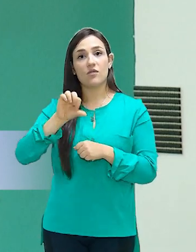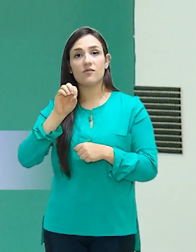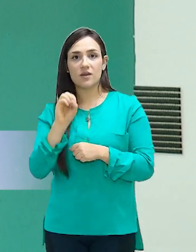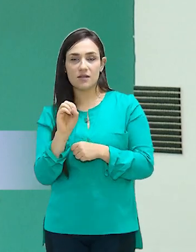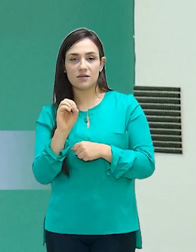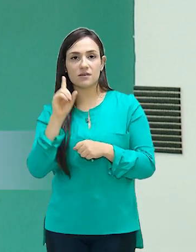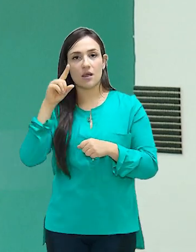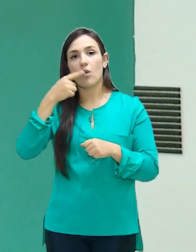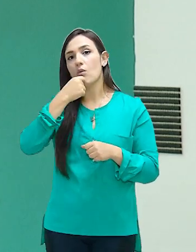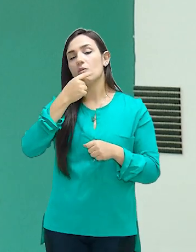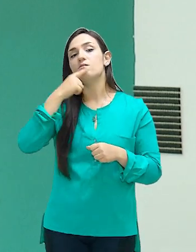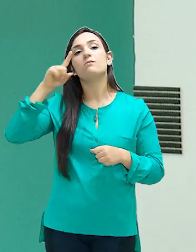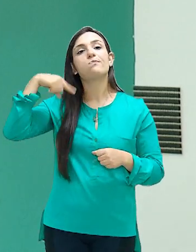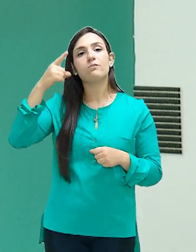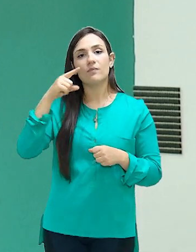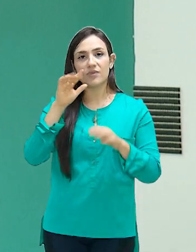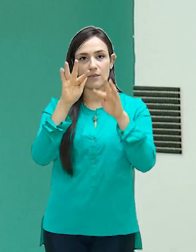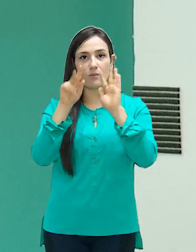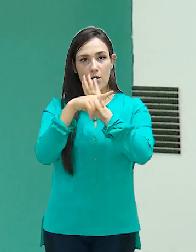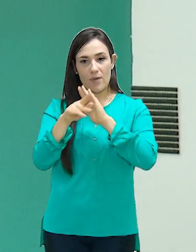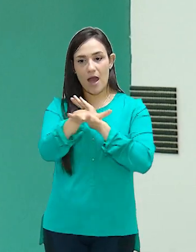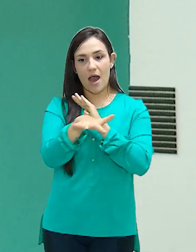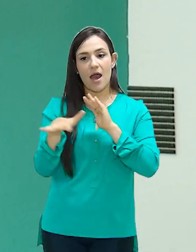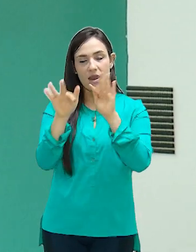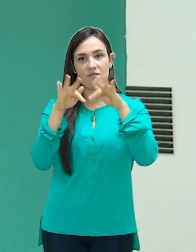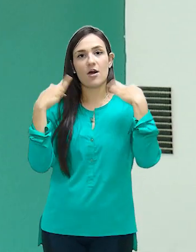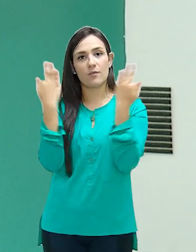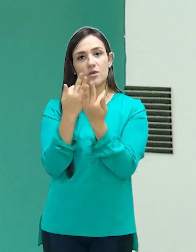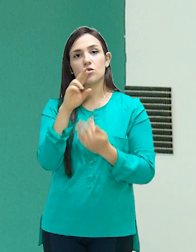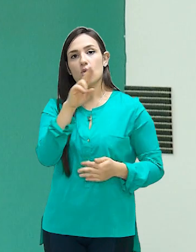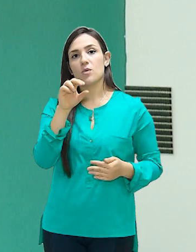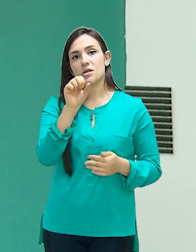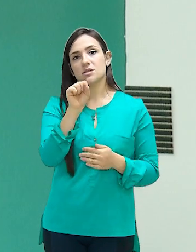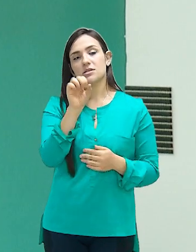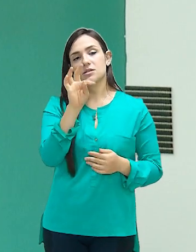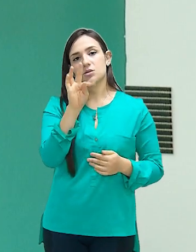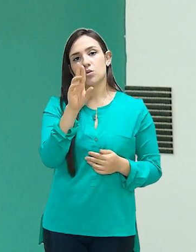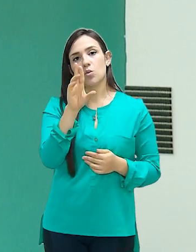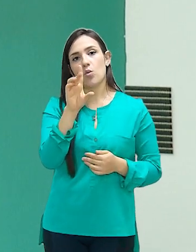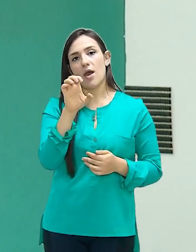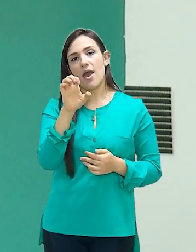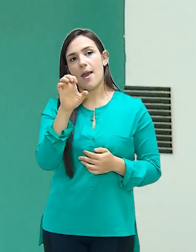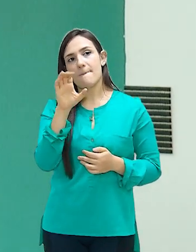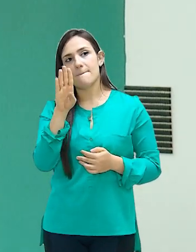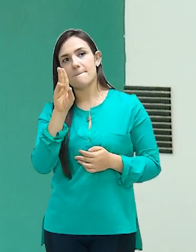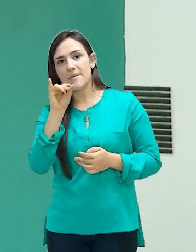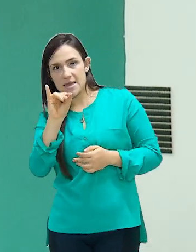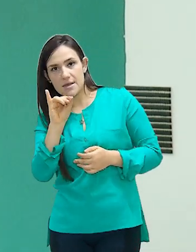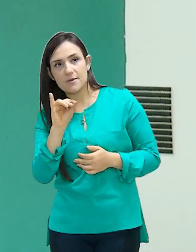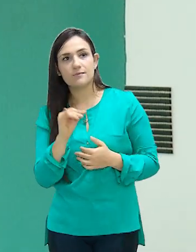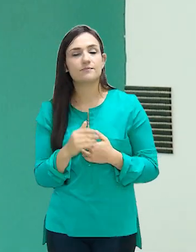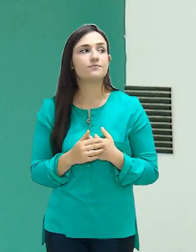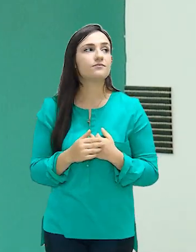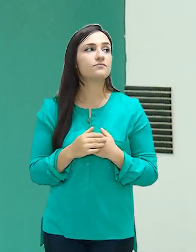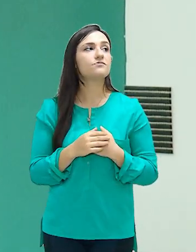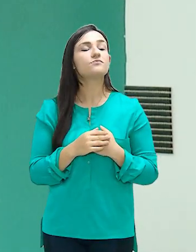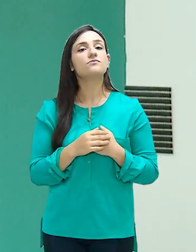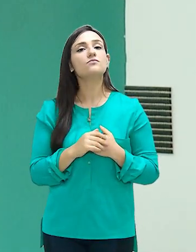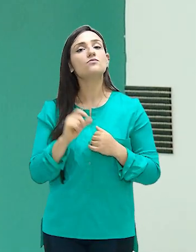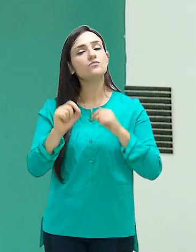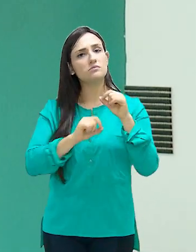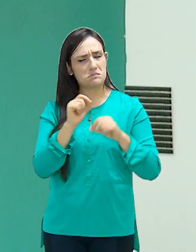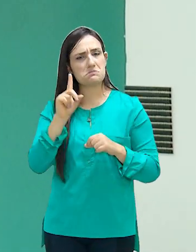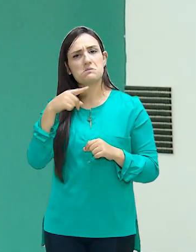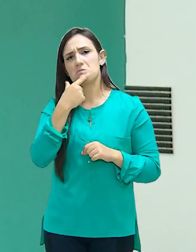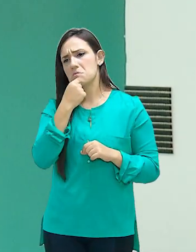pelo advogado de família Stu Webb. Stu Webb, um advogado bastante influente no ramo da